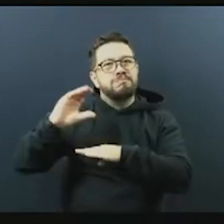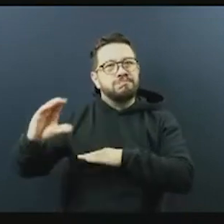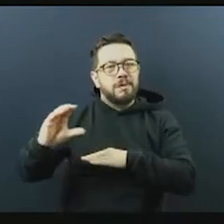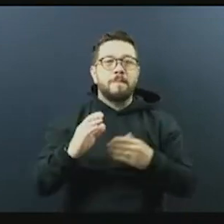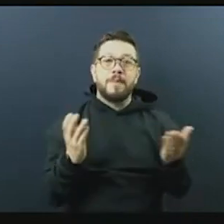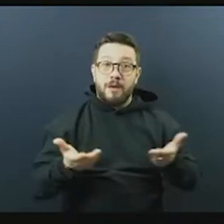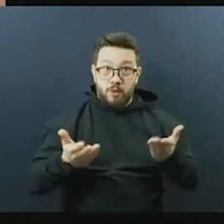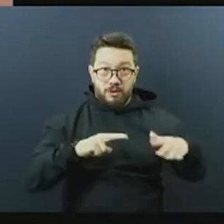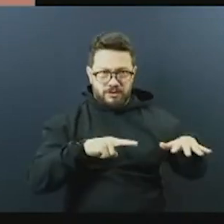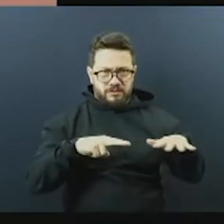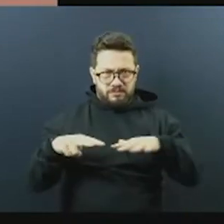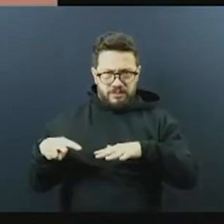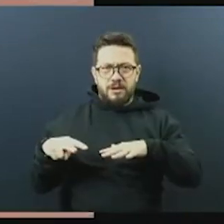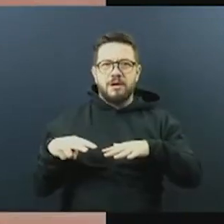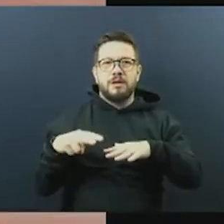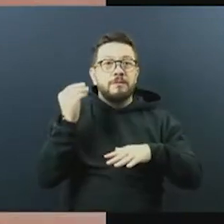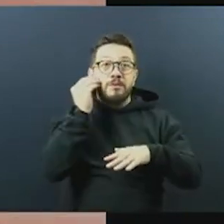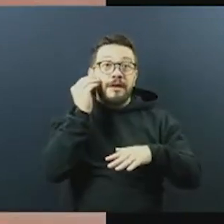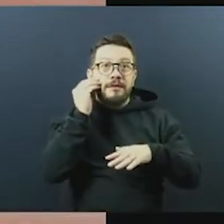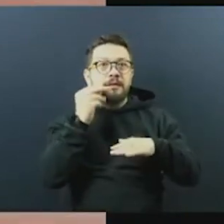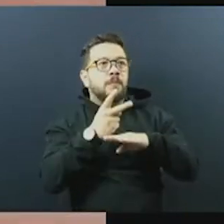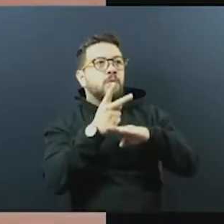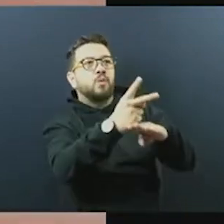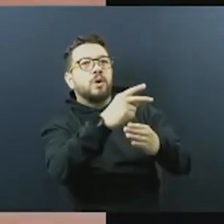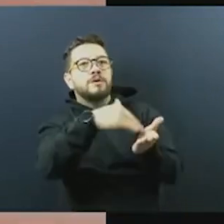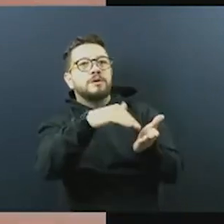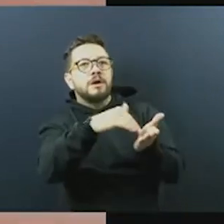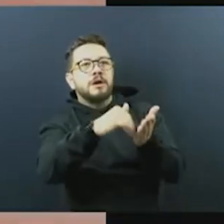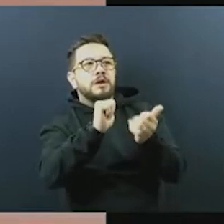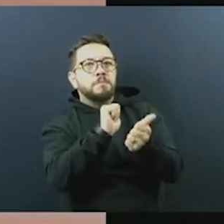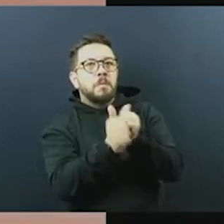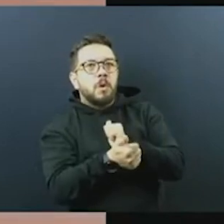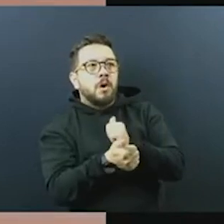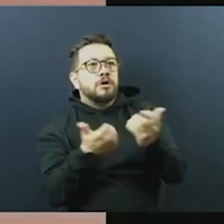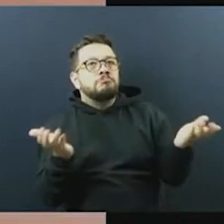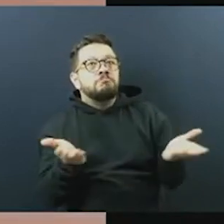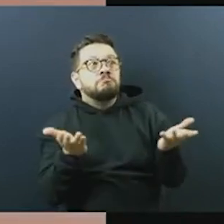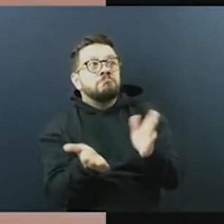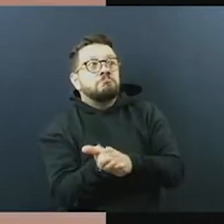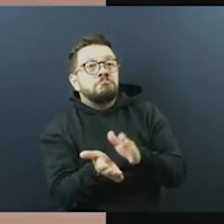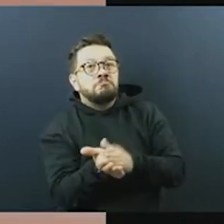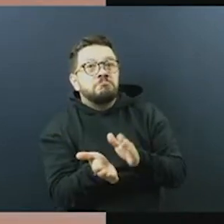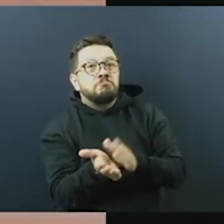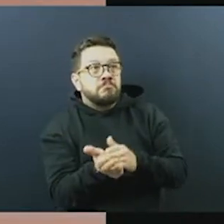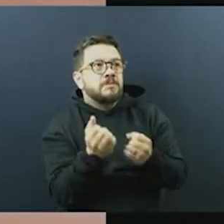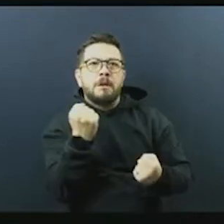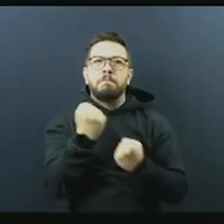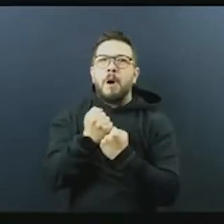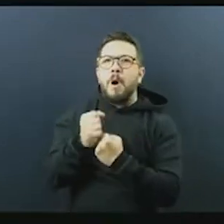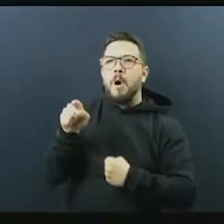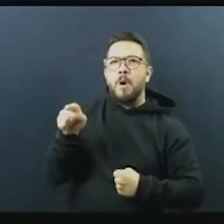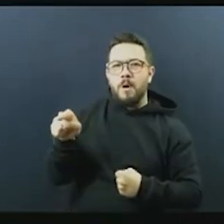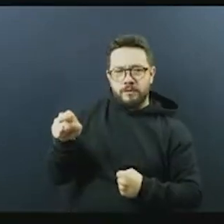ou na próxima semana, vamos procurar a Secretaria de Esportes para buscar ampliar o patrocínio que ela já tem, porque é uma atleta que promete